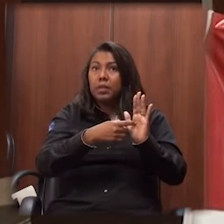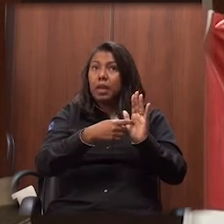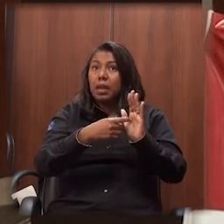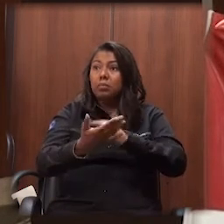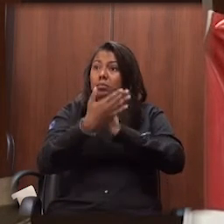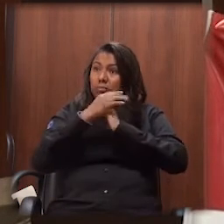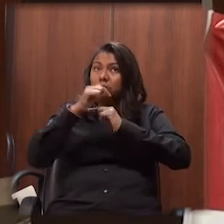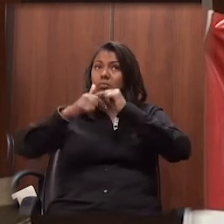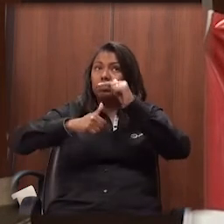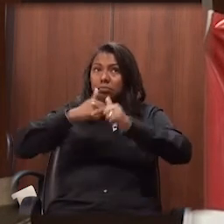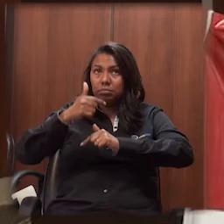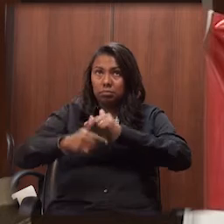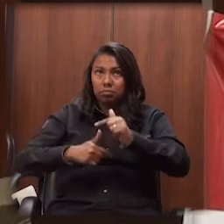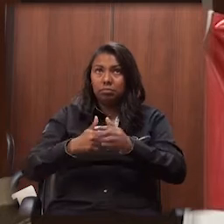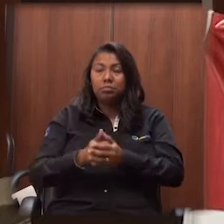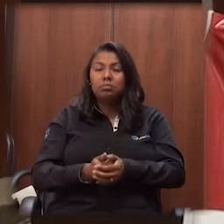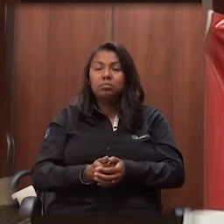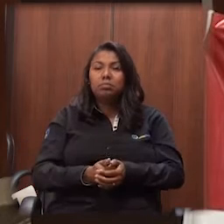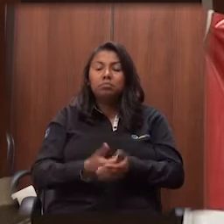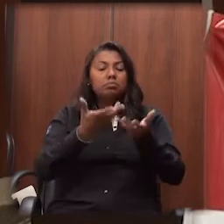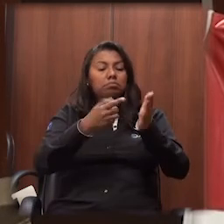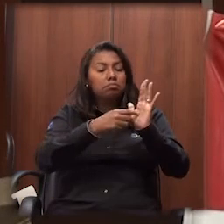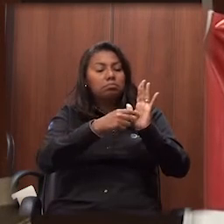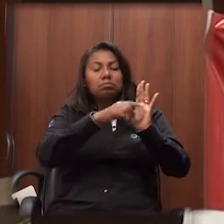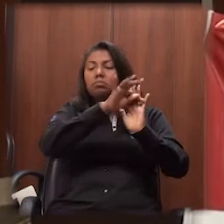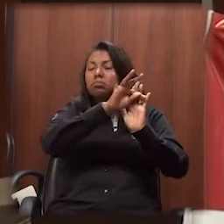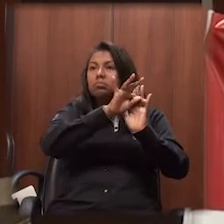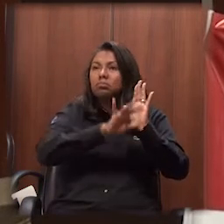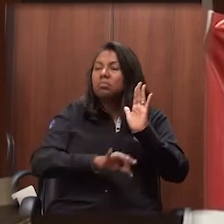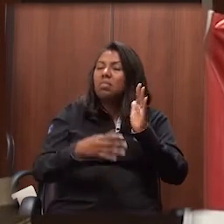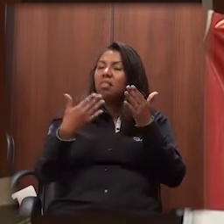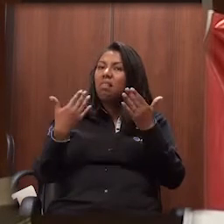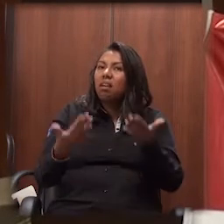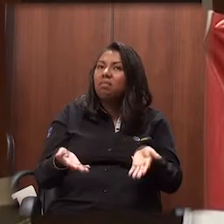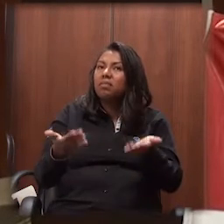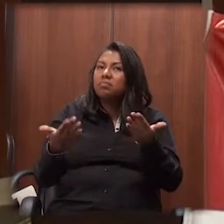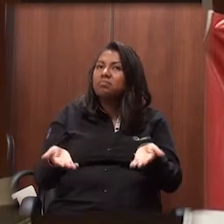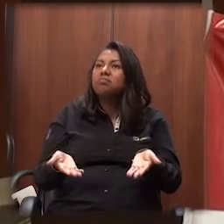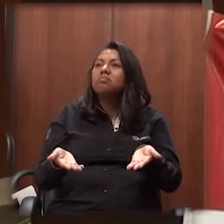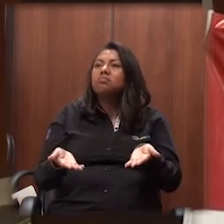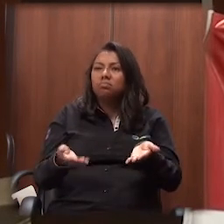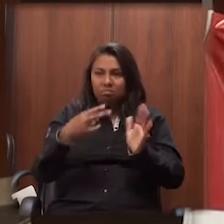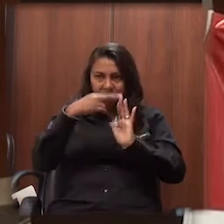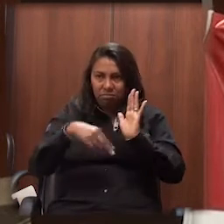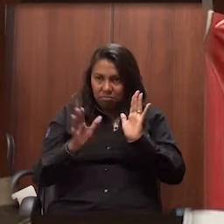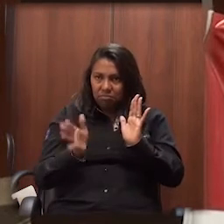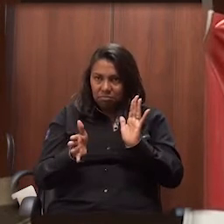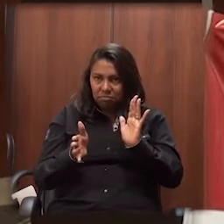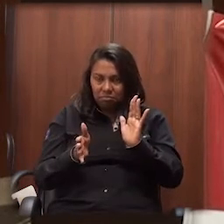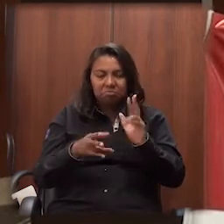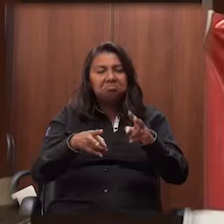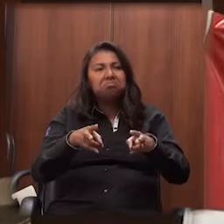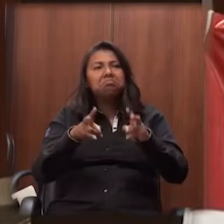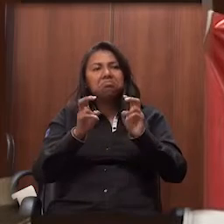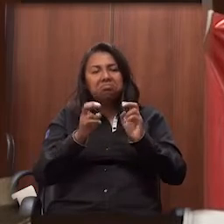trabalhar, né? Tem a virtude de ser um texto leve. Já leram? Vão perceber